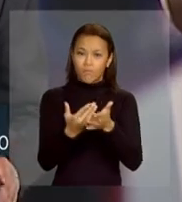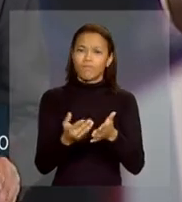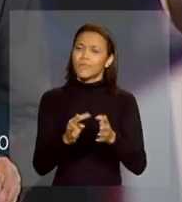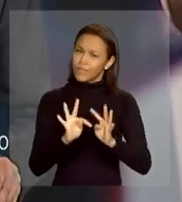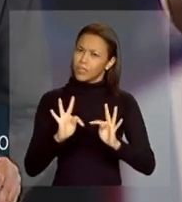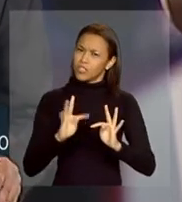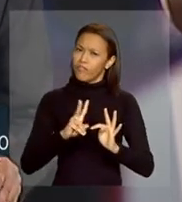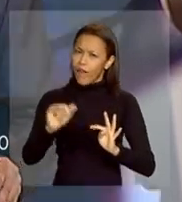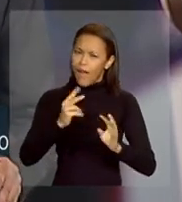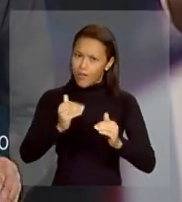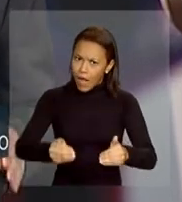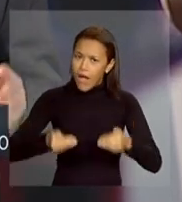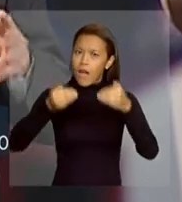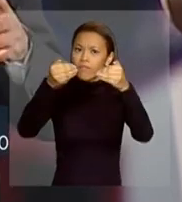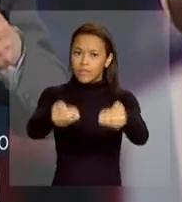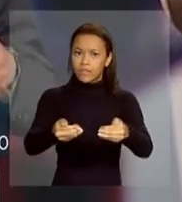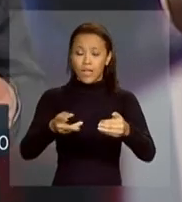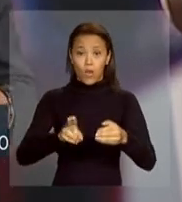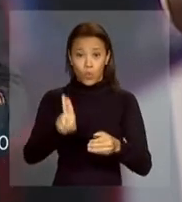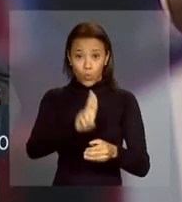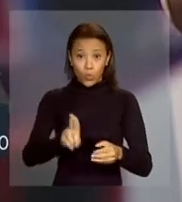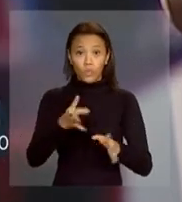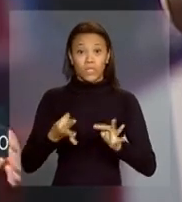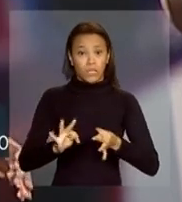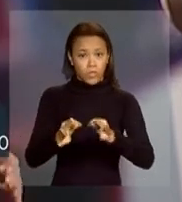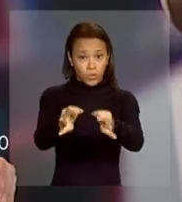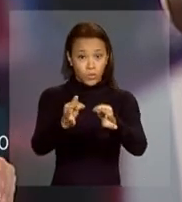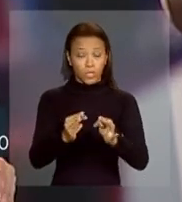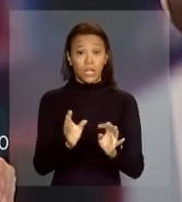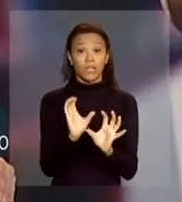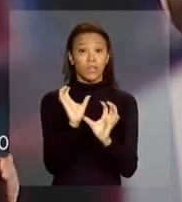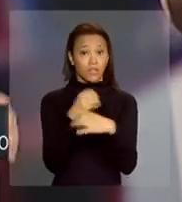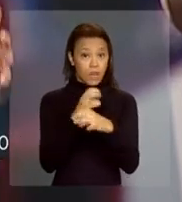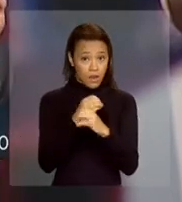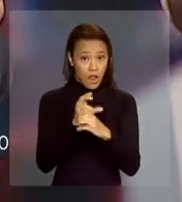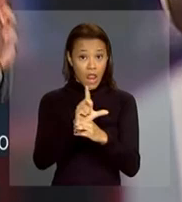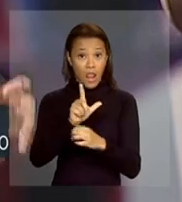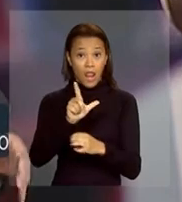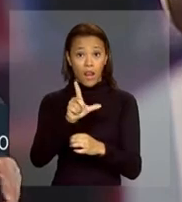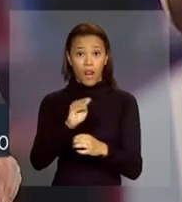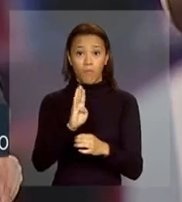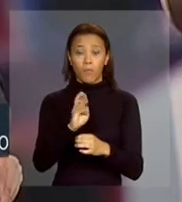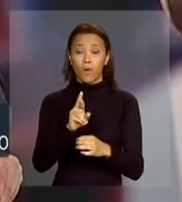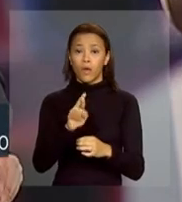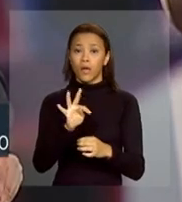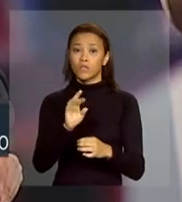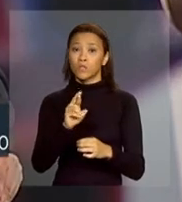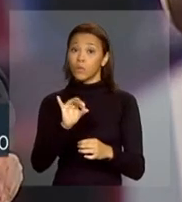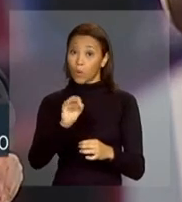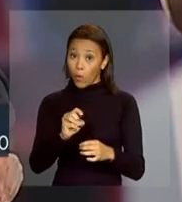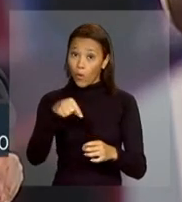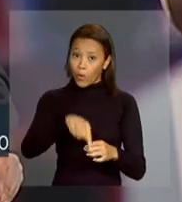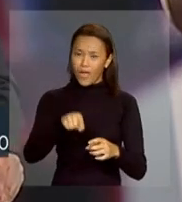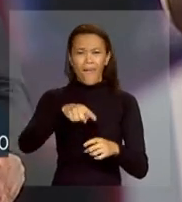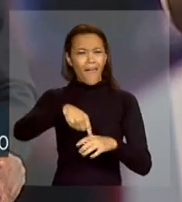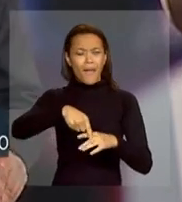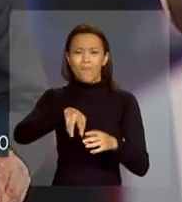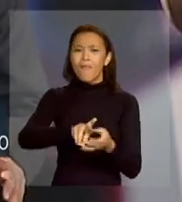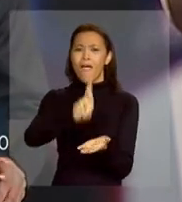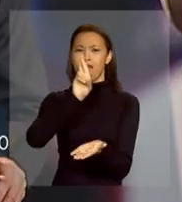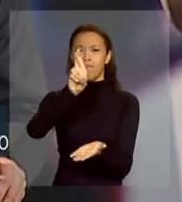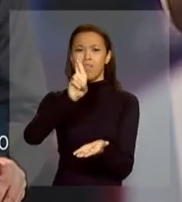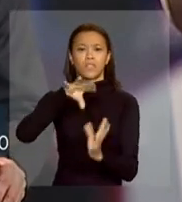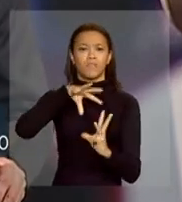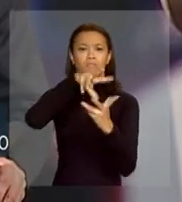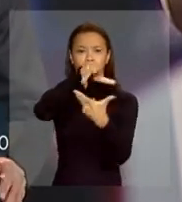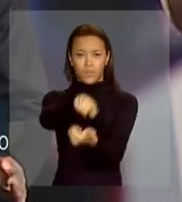muito tecnologia Laboratórios um centro de referência Internacional e que